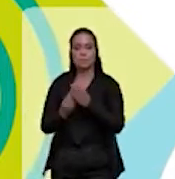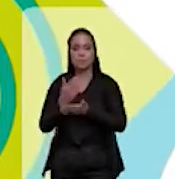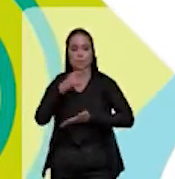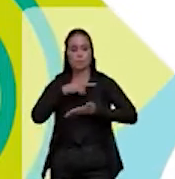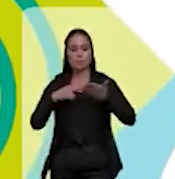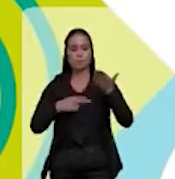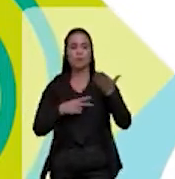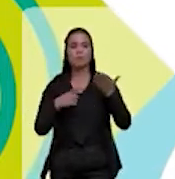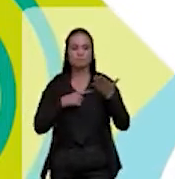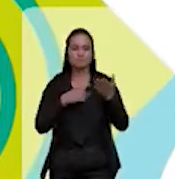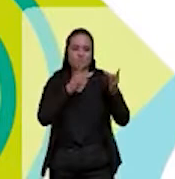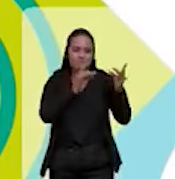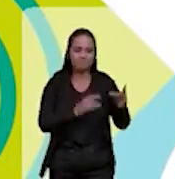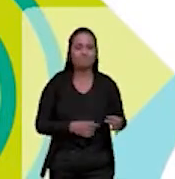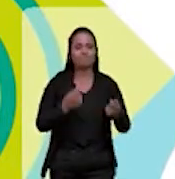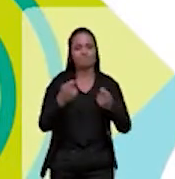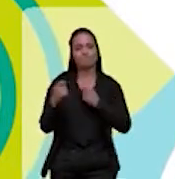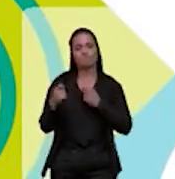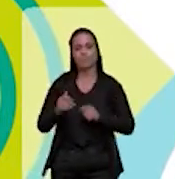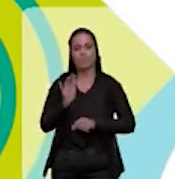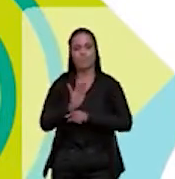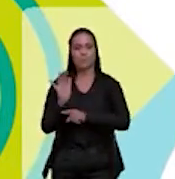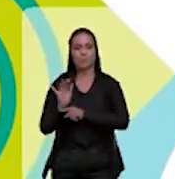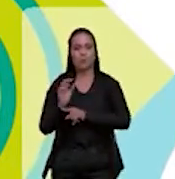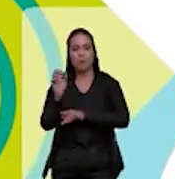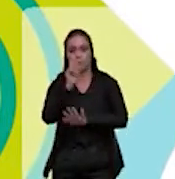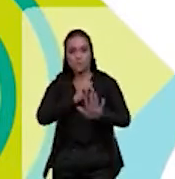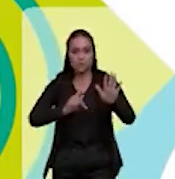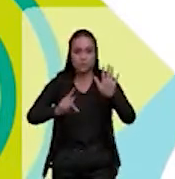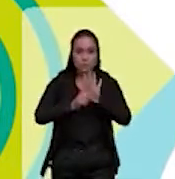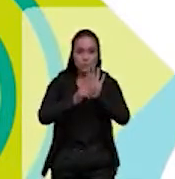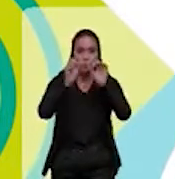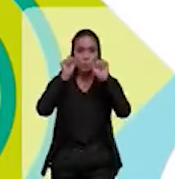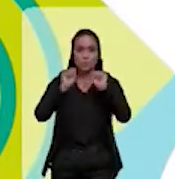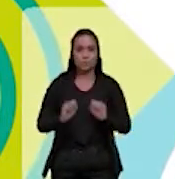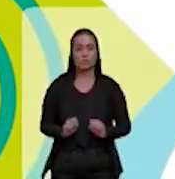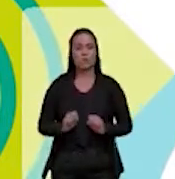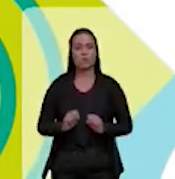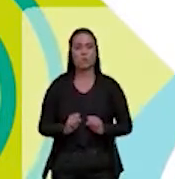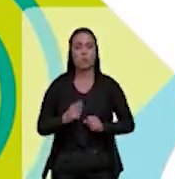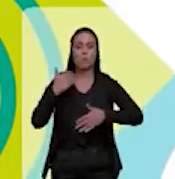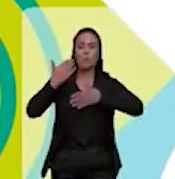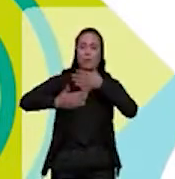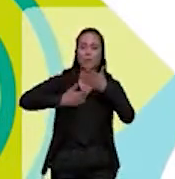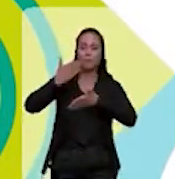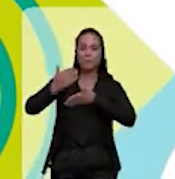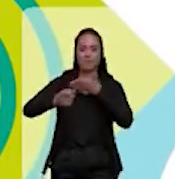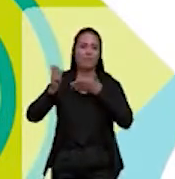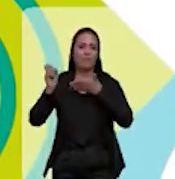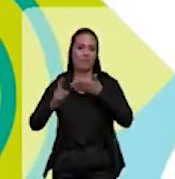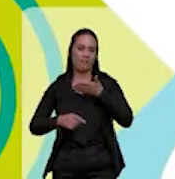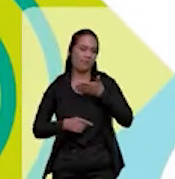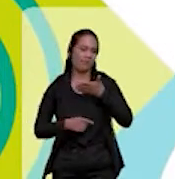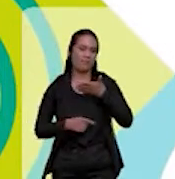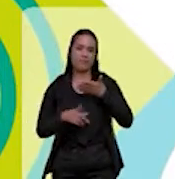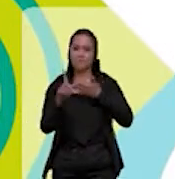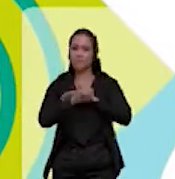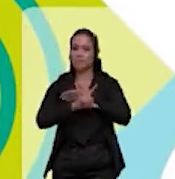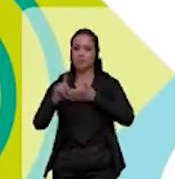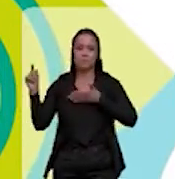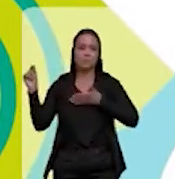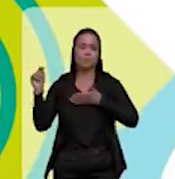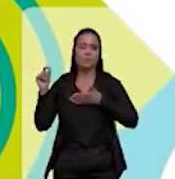critérios foram fundamentais a fim de orientar com a objetividade possível um processo que é inescavelmente